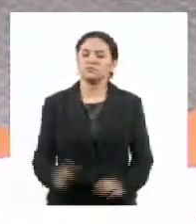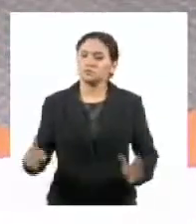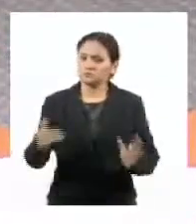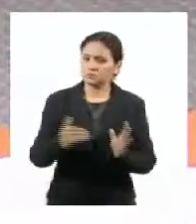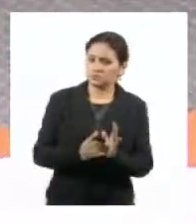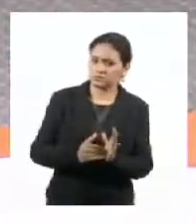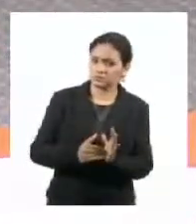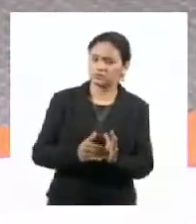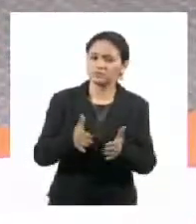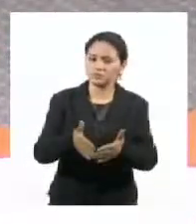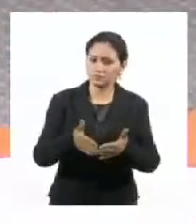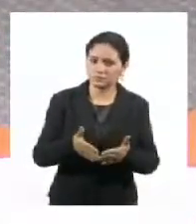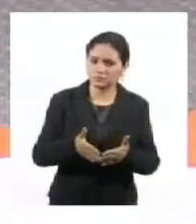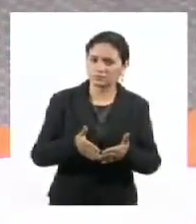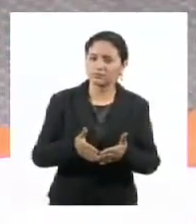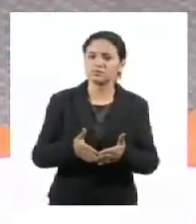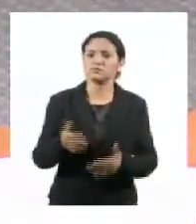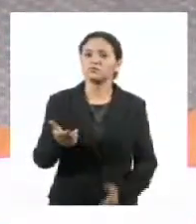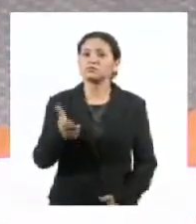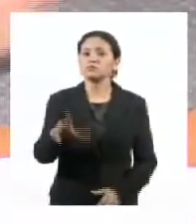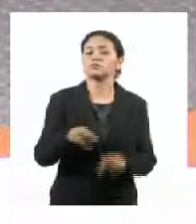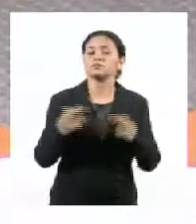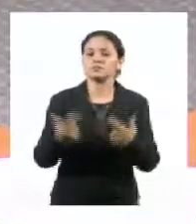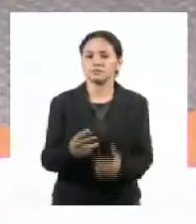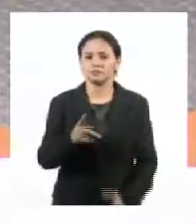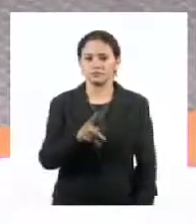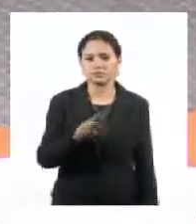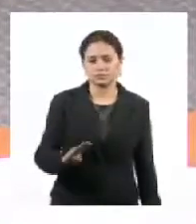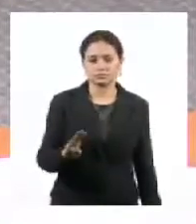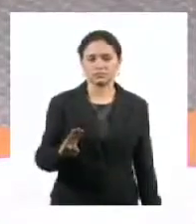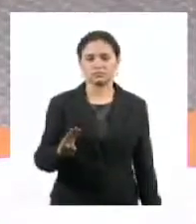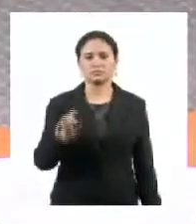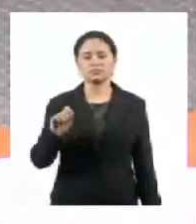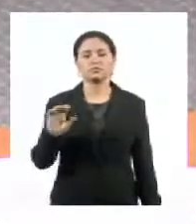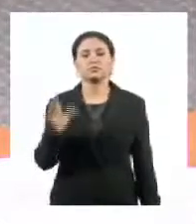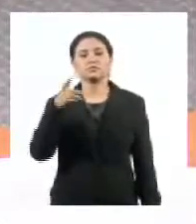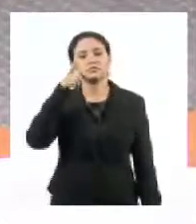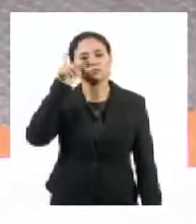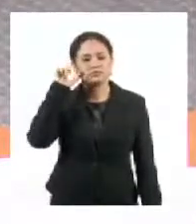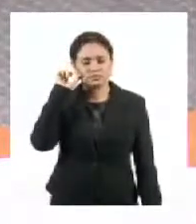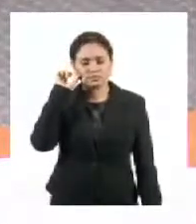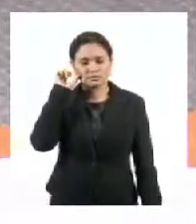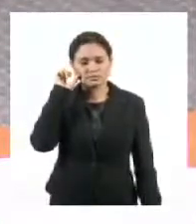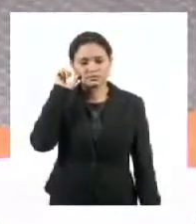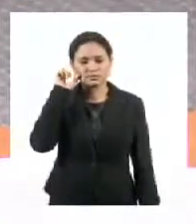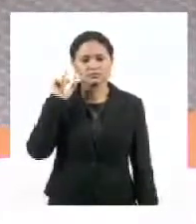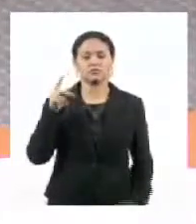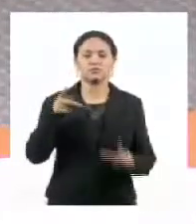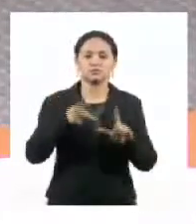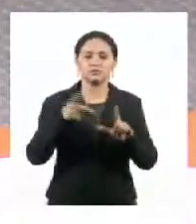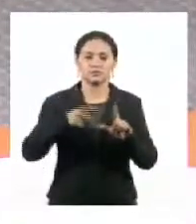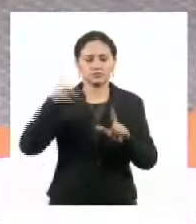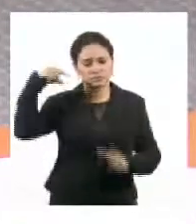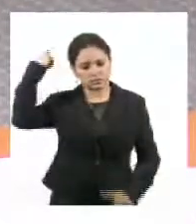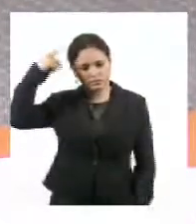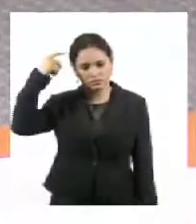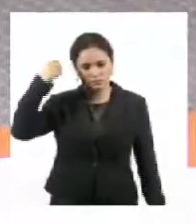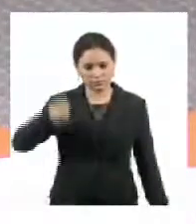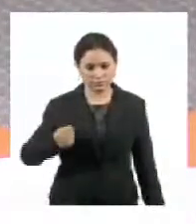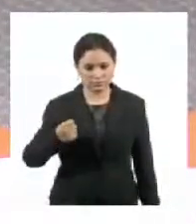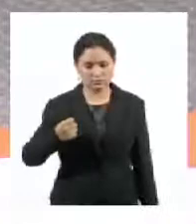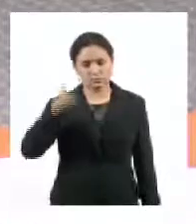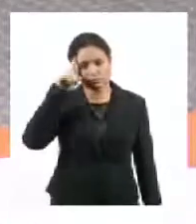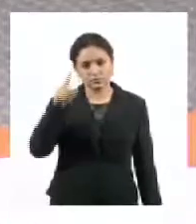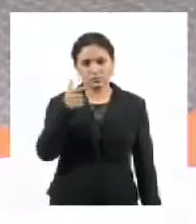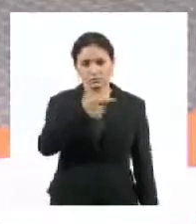já solicitamos uma outra audiência pública, ontem realizada na cidade de Passo do Lumiar, e no dia 23,